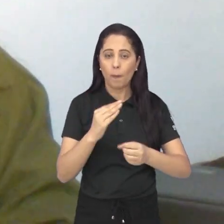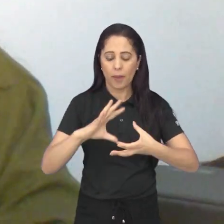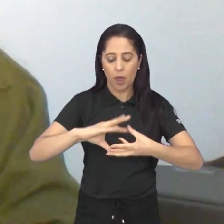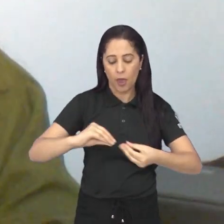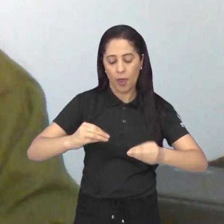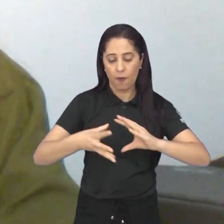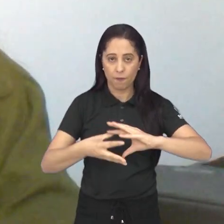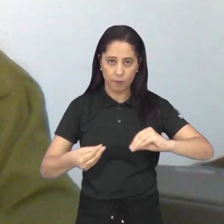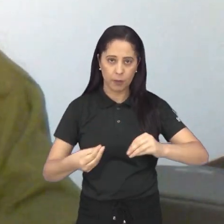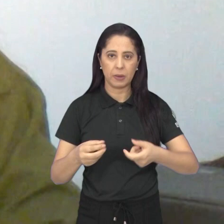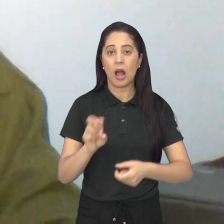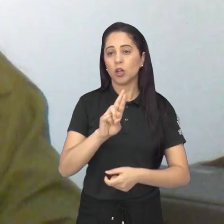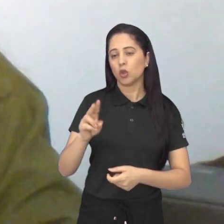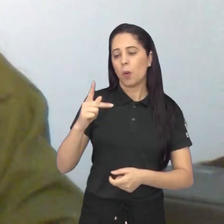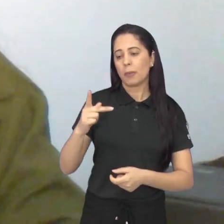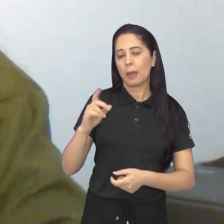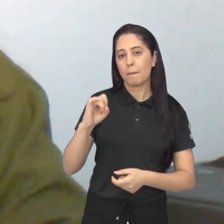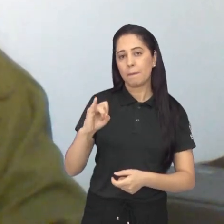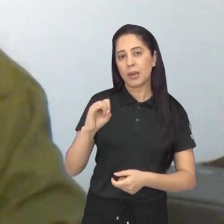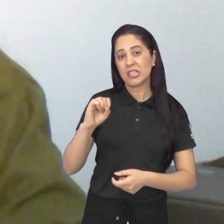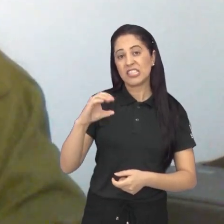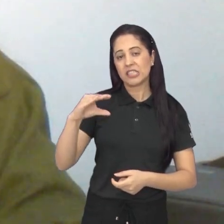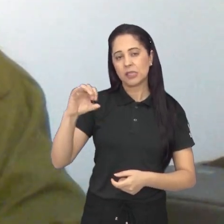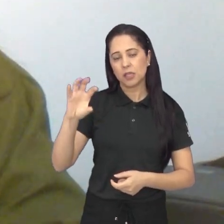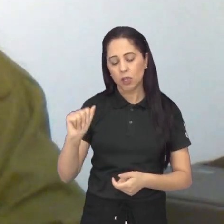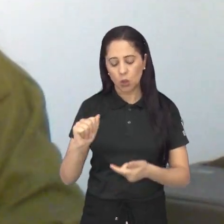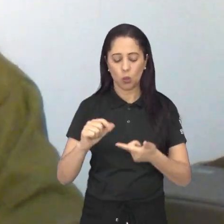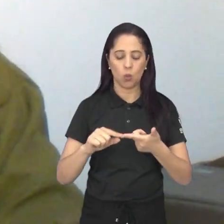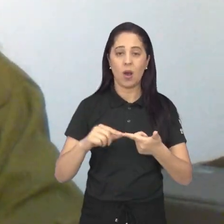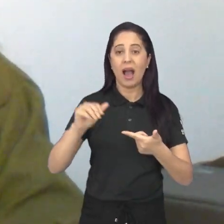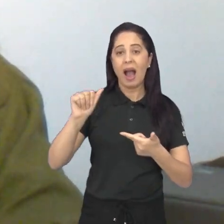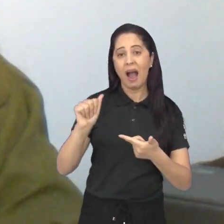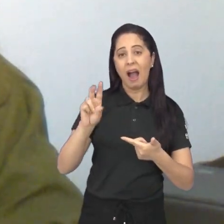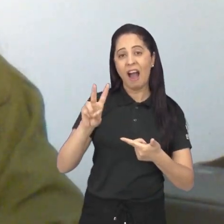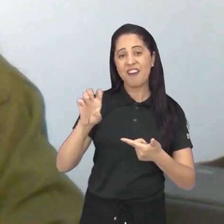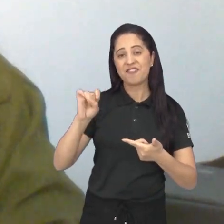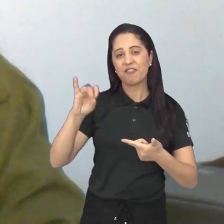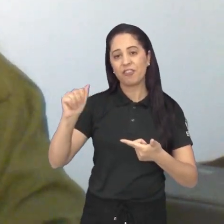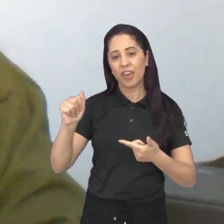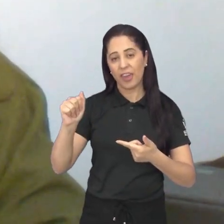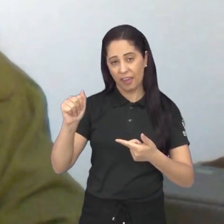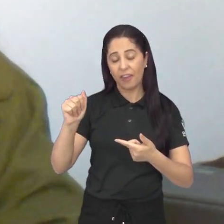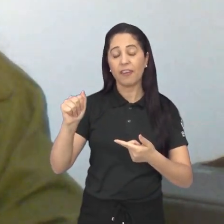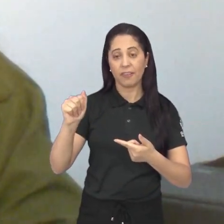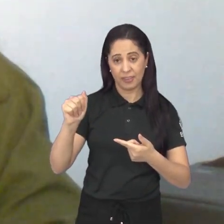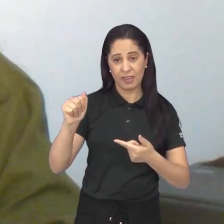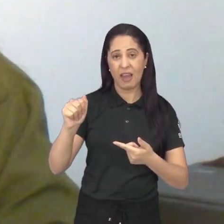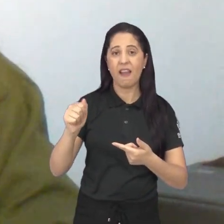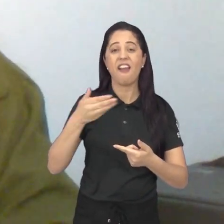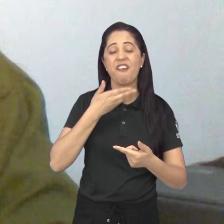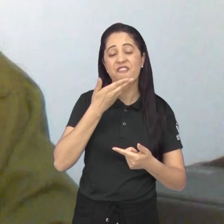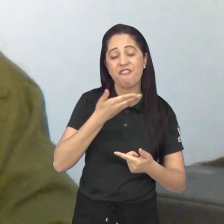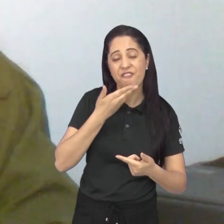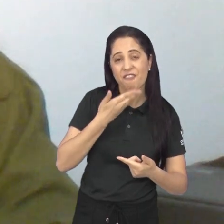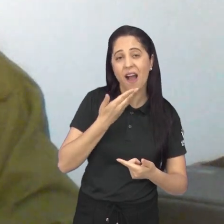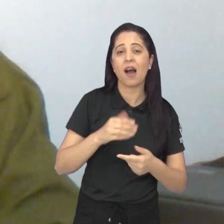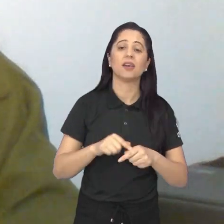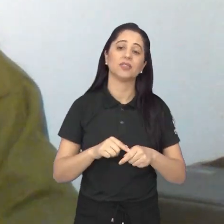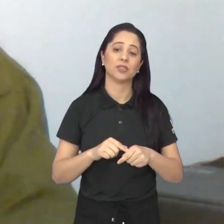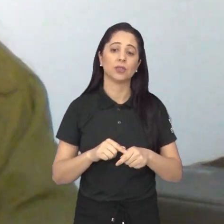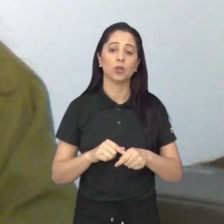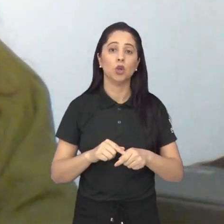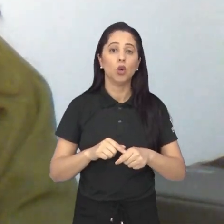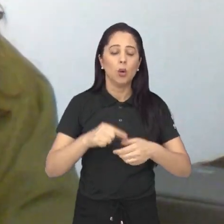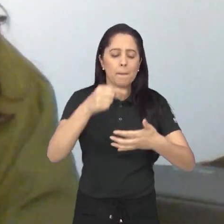porque ele não fermenta muito no intestino. A aveia, que é incrível, fácil acesso. A gente tem a semente de chia, de